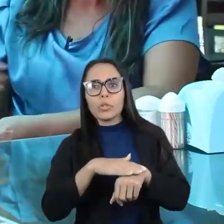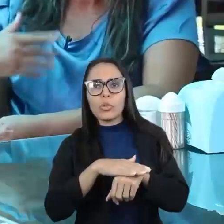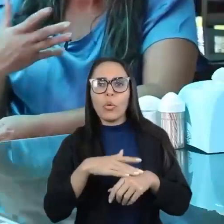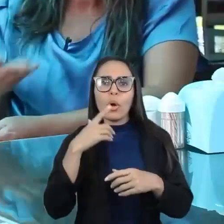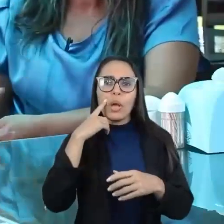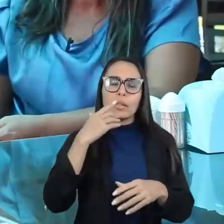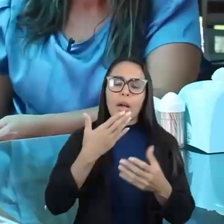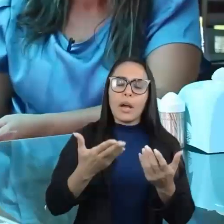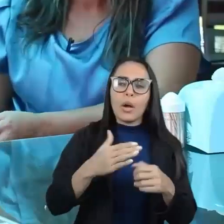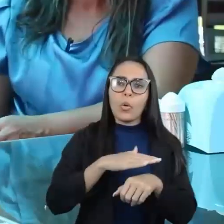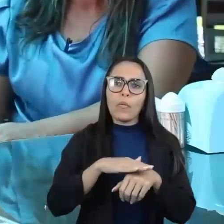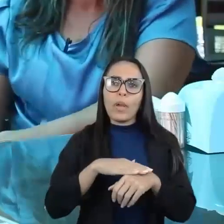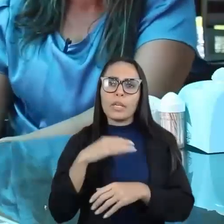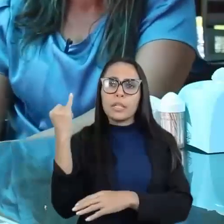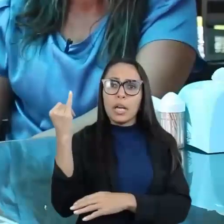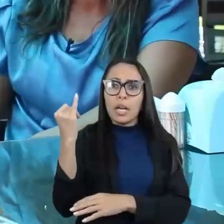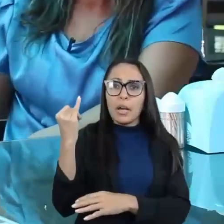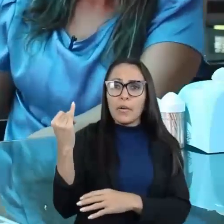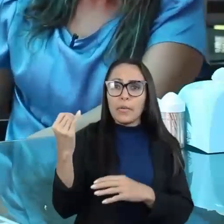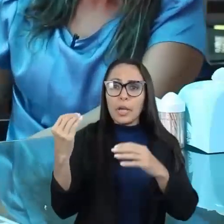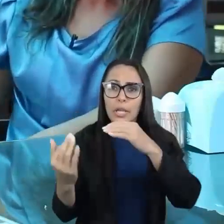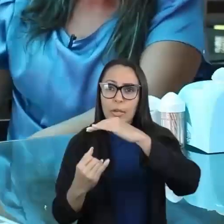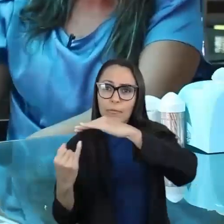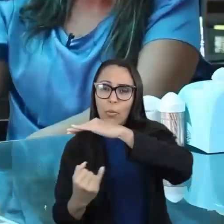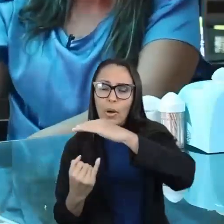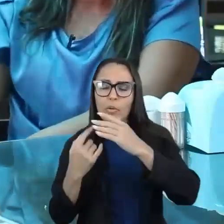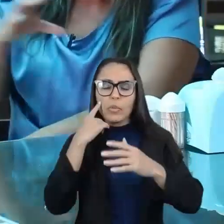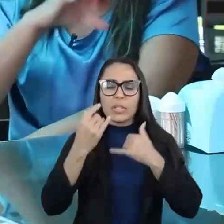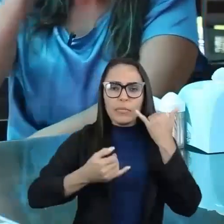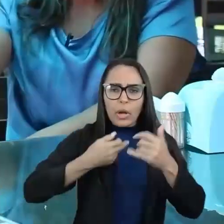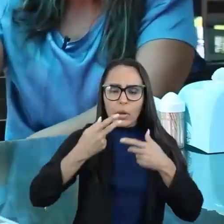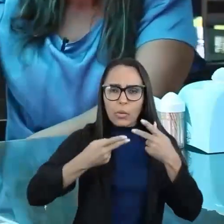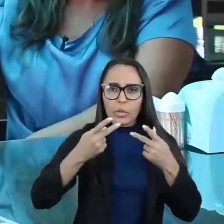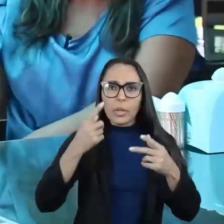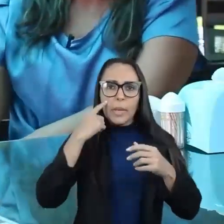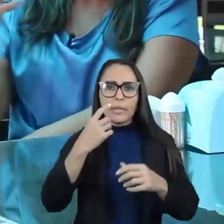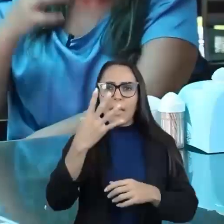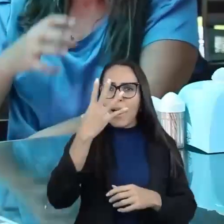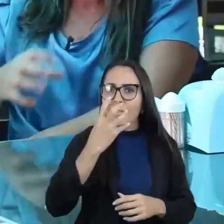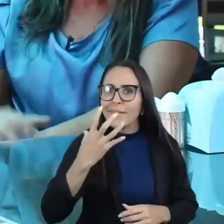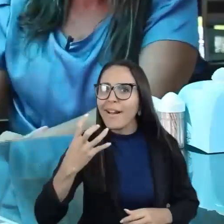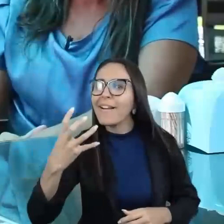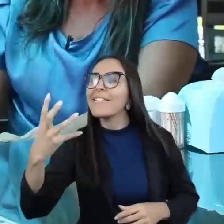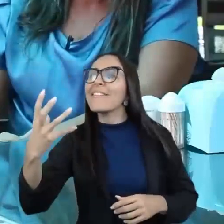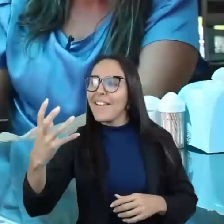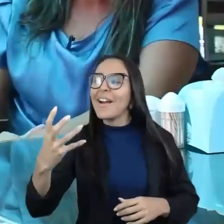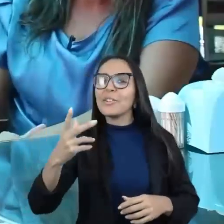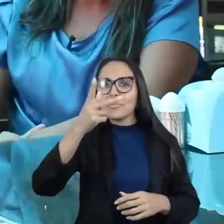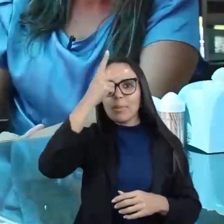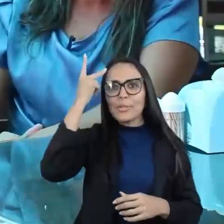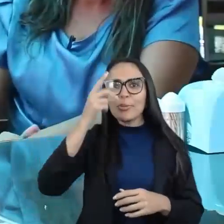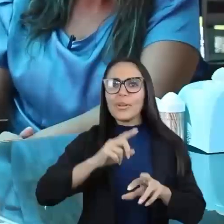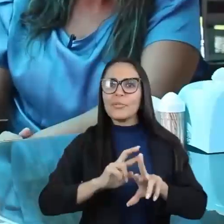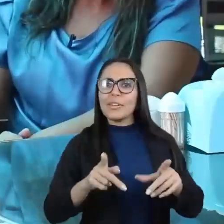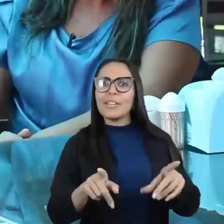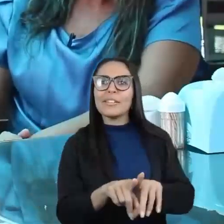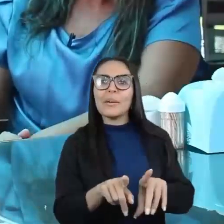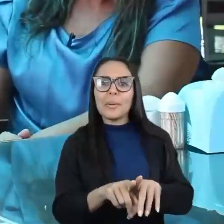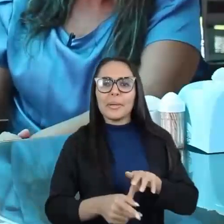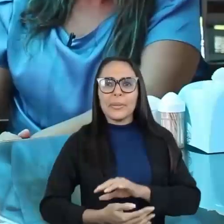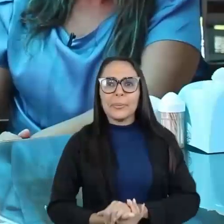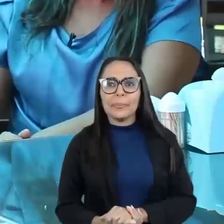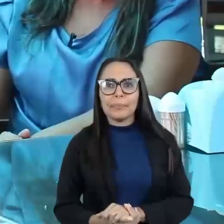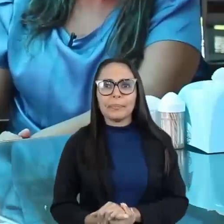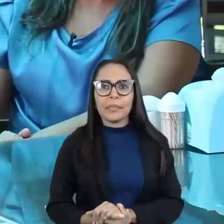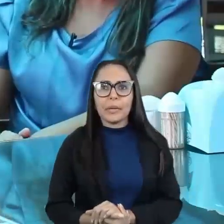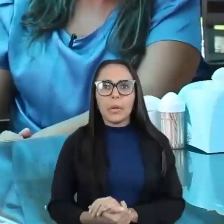aí, que é dos polos, né? Isso conta um pouquinho aí dessa visão também de atrair esse outro público diferenciado também, né? Como a gente não